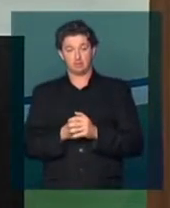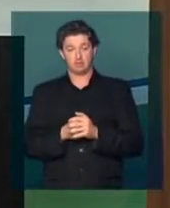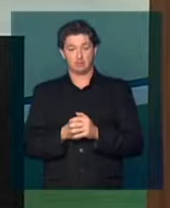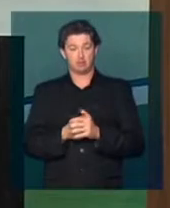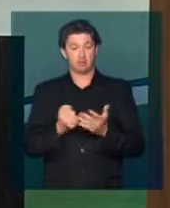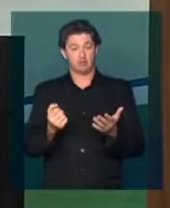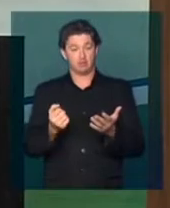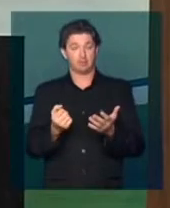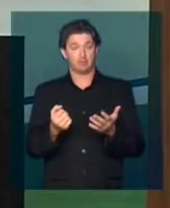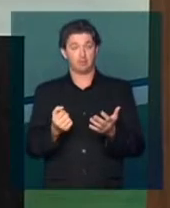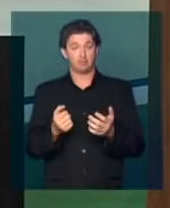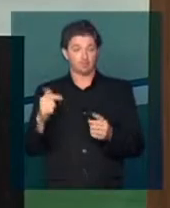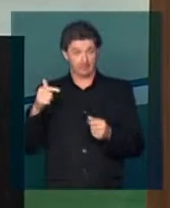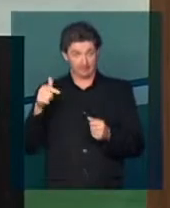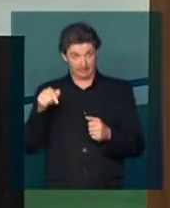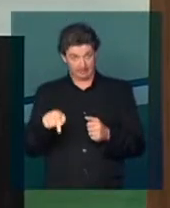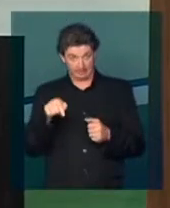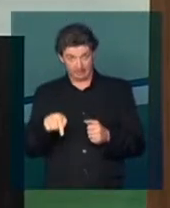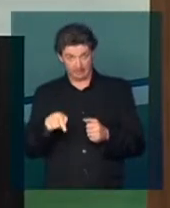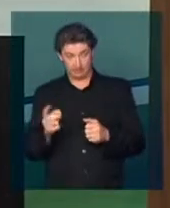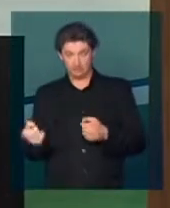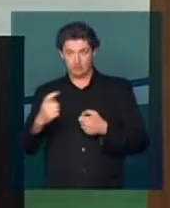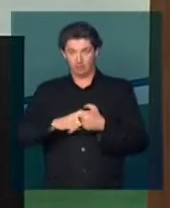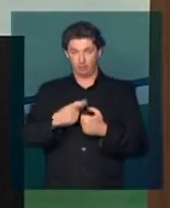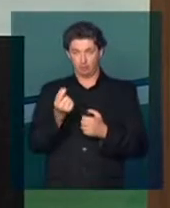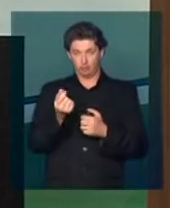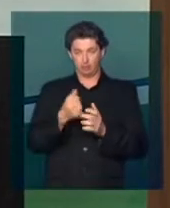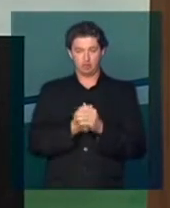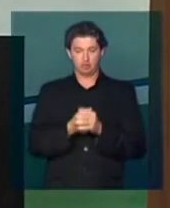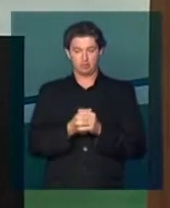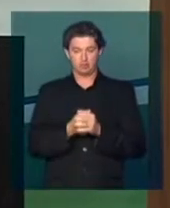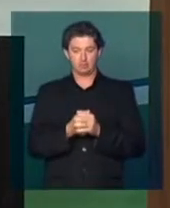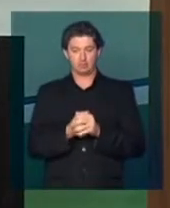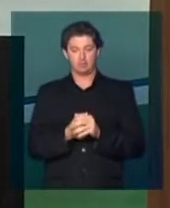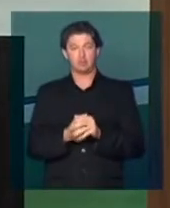e sem esse ressarcimento.